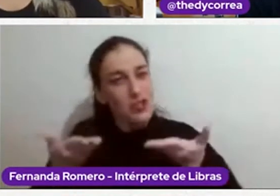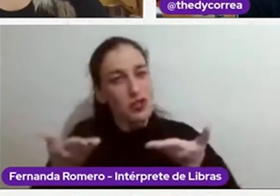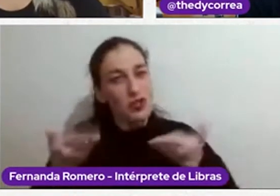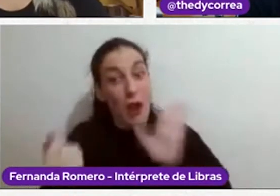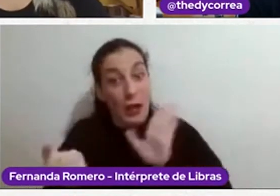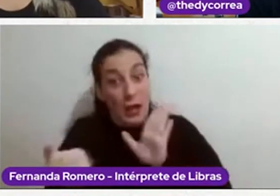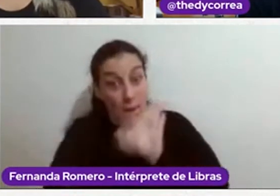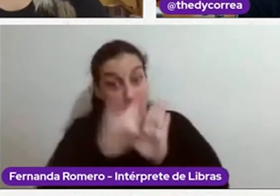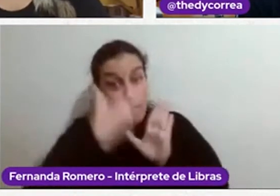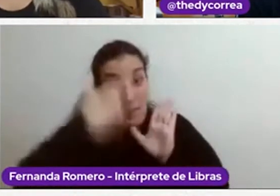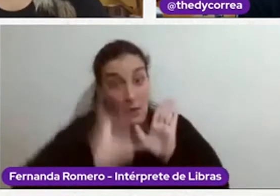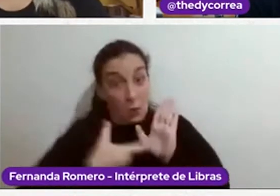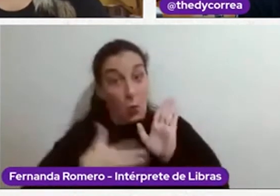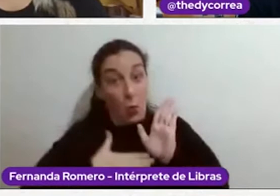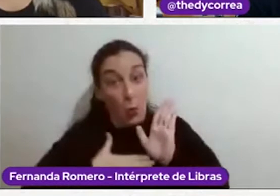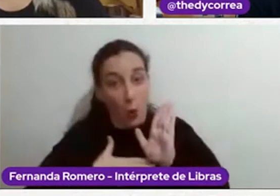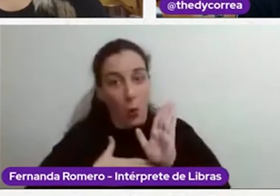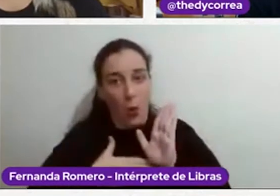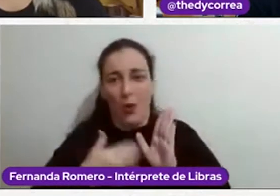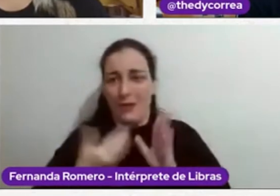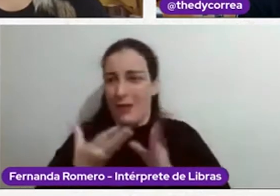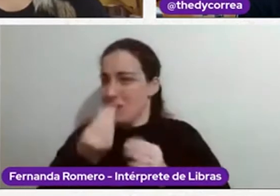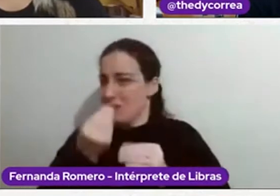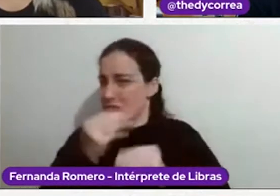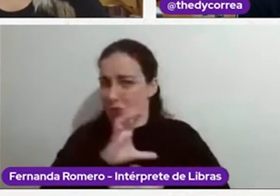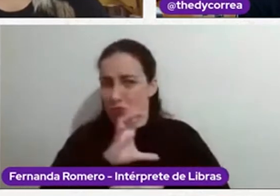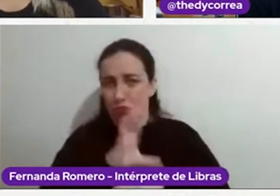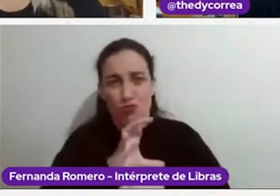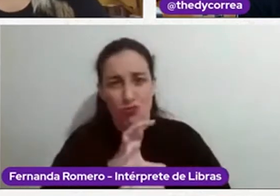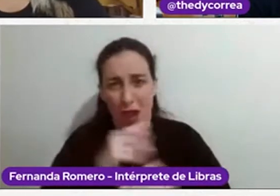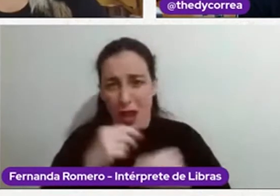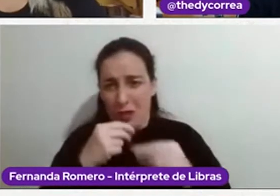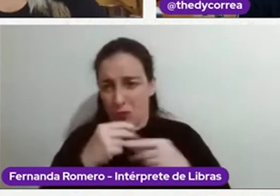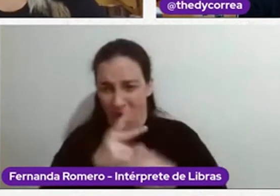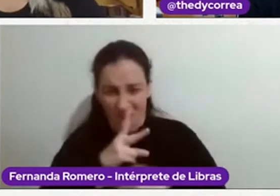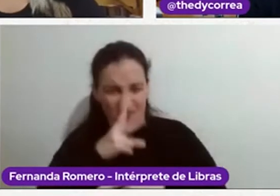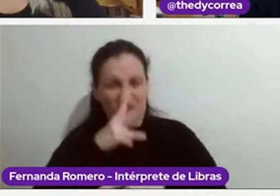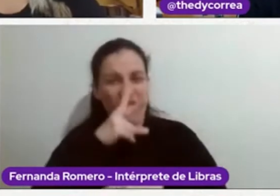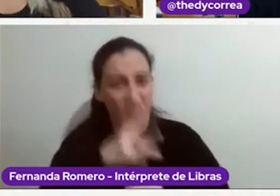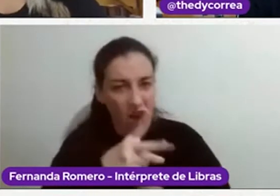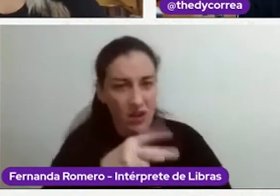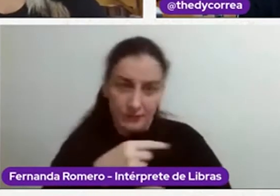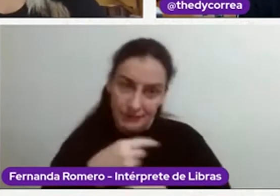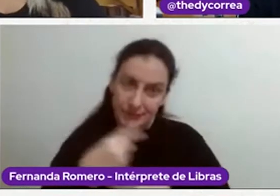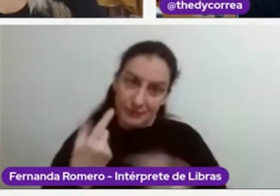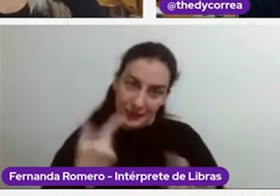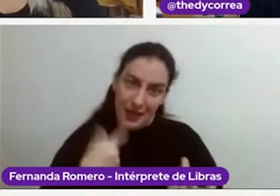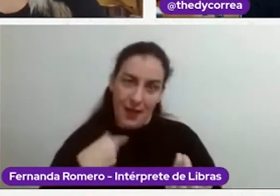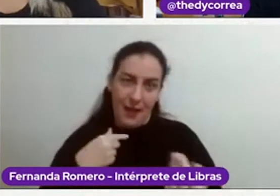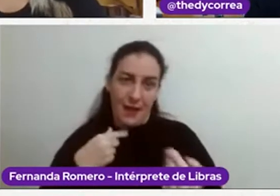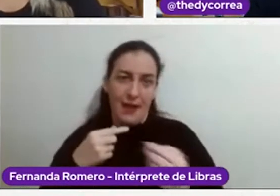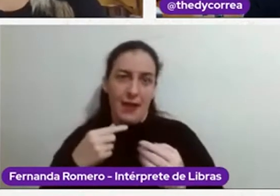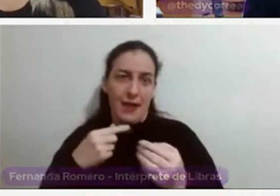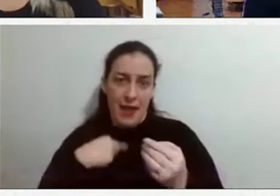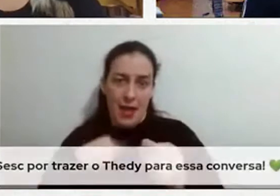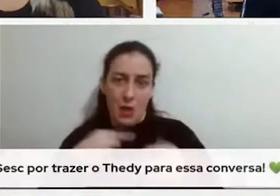marcaram de alguma maneira e de muitas maneiras, de uma maneira muito forte, pelo menos eu também, as perdas que tive.